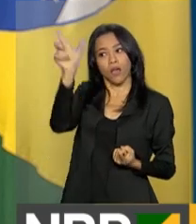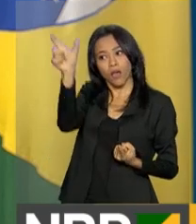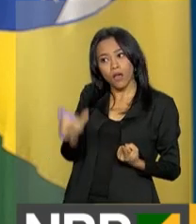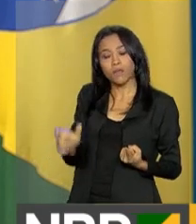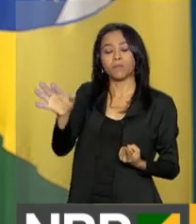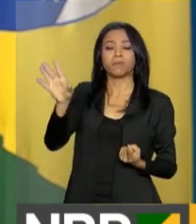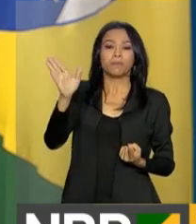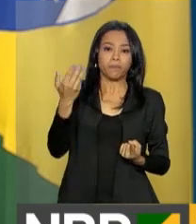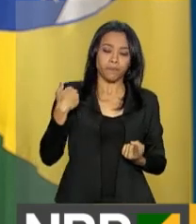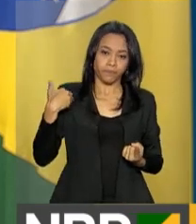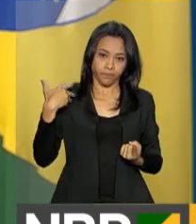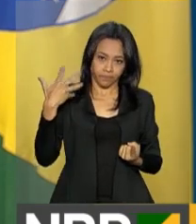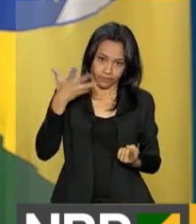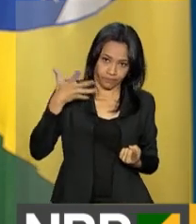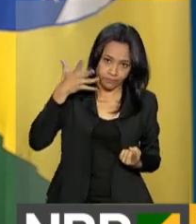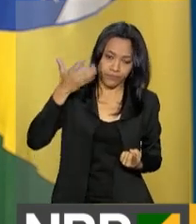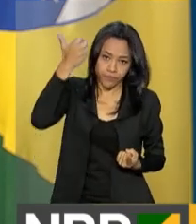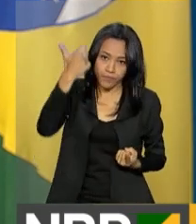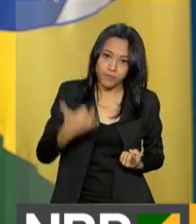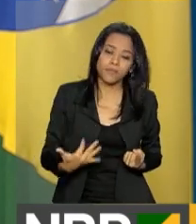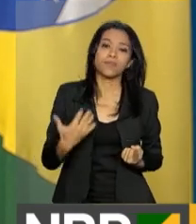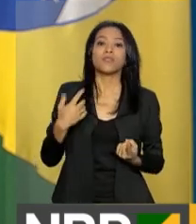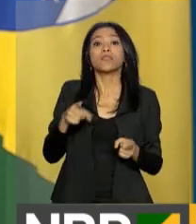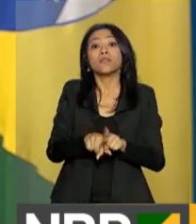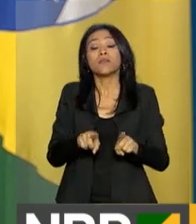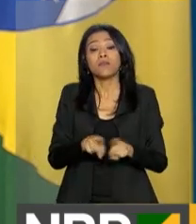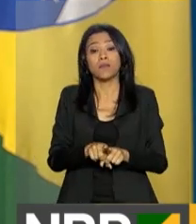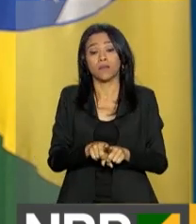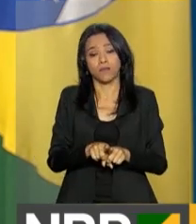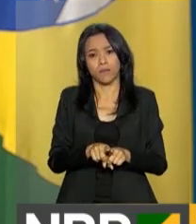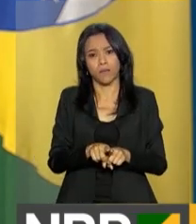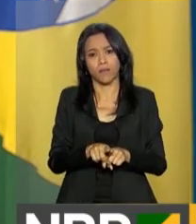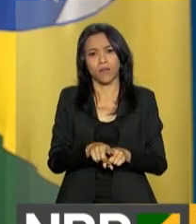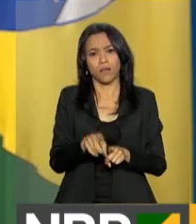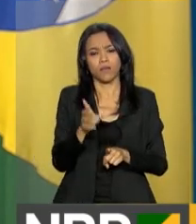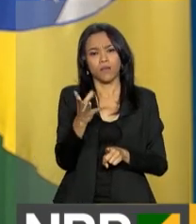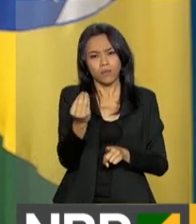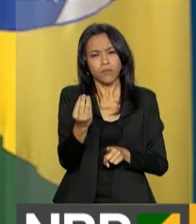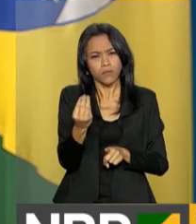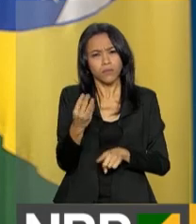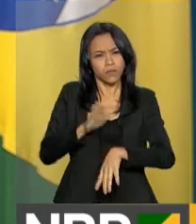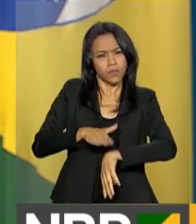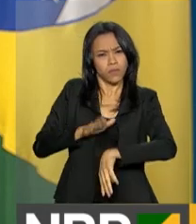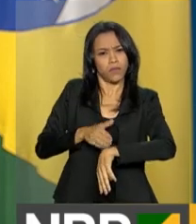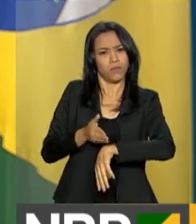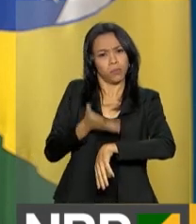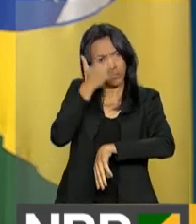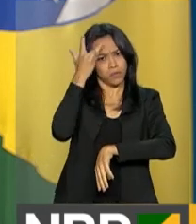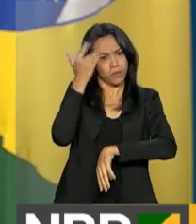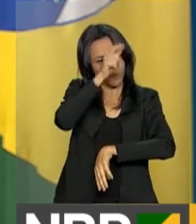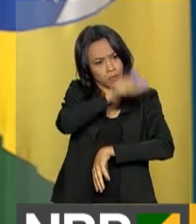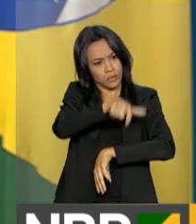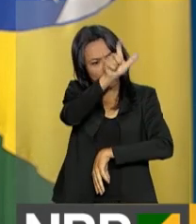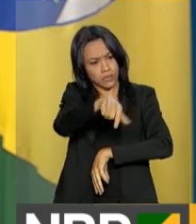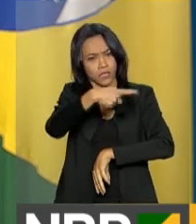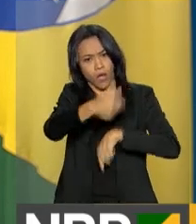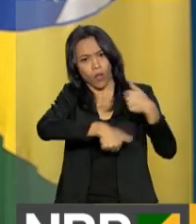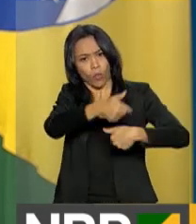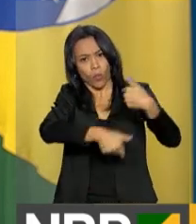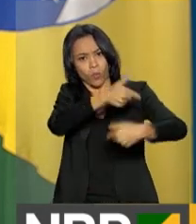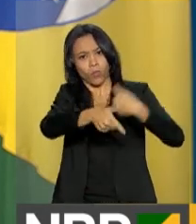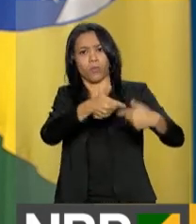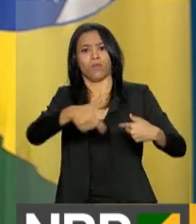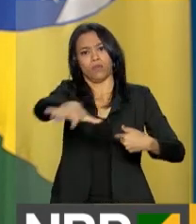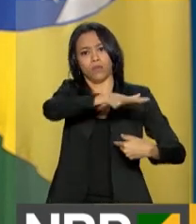revelada volto a dizer pelas palavras de que aqueles que há muito tempo militam nessa área